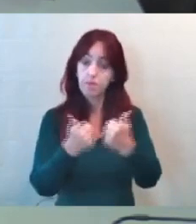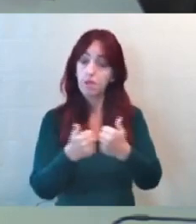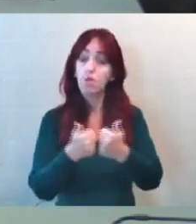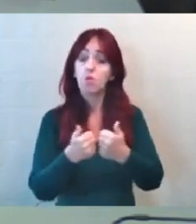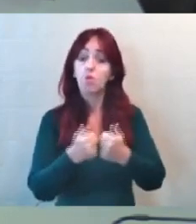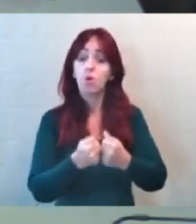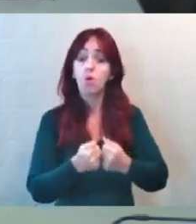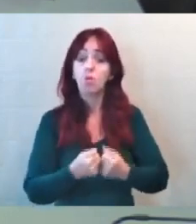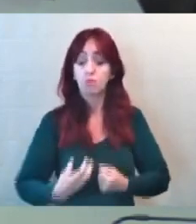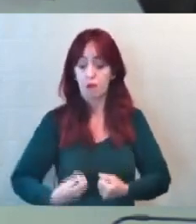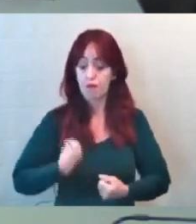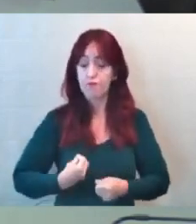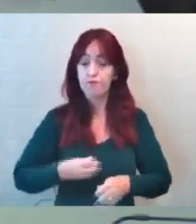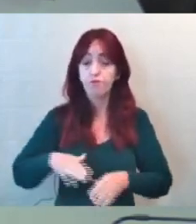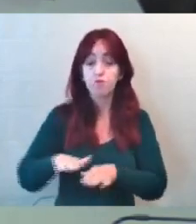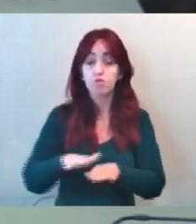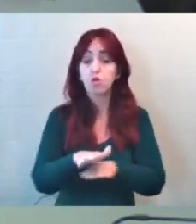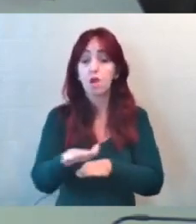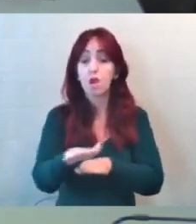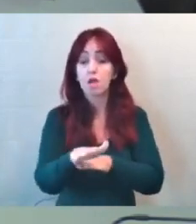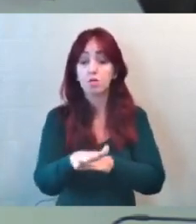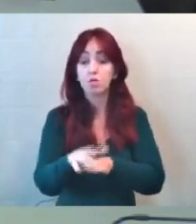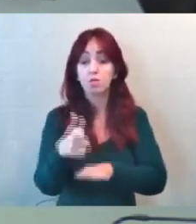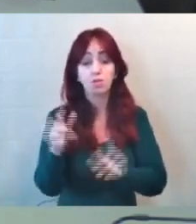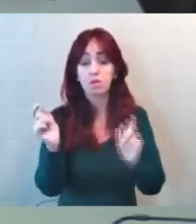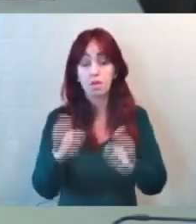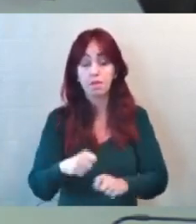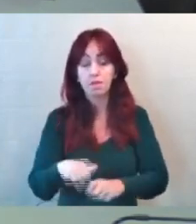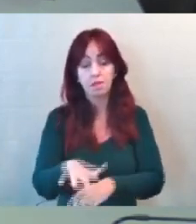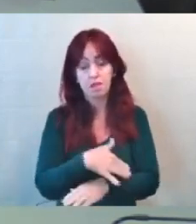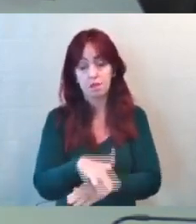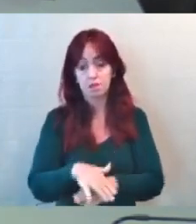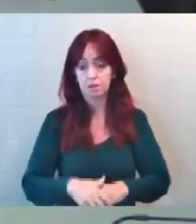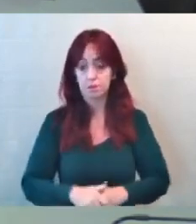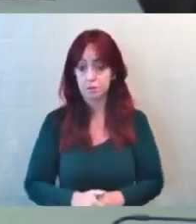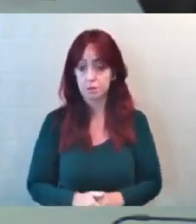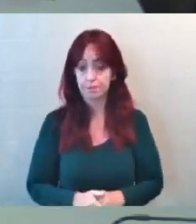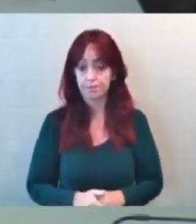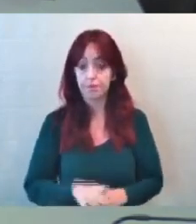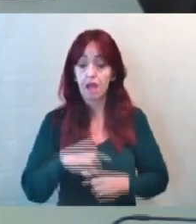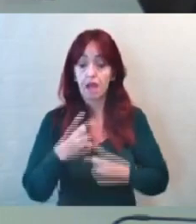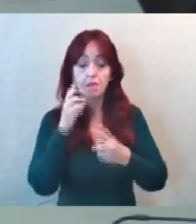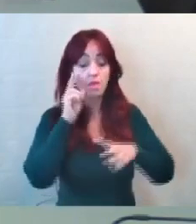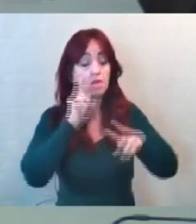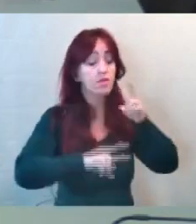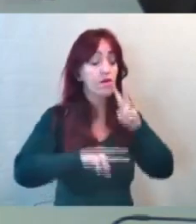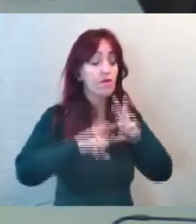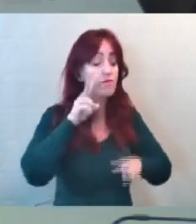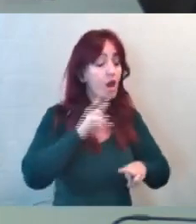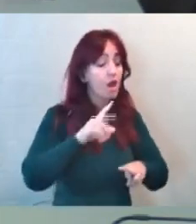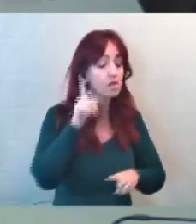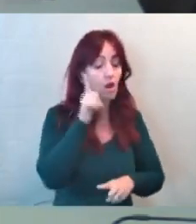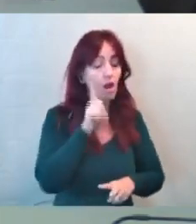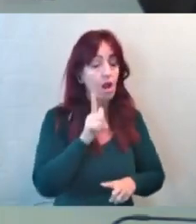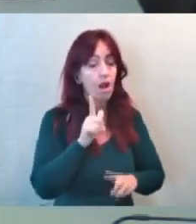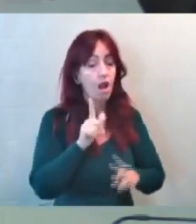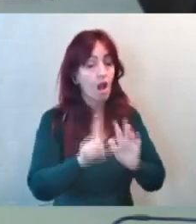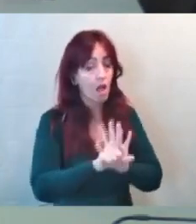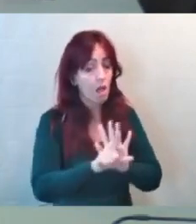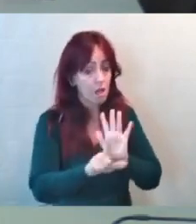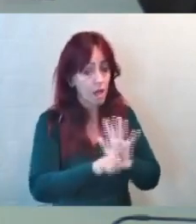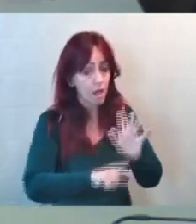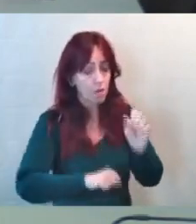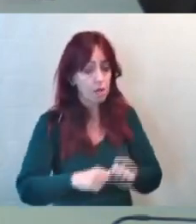de estar nas ruas. E aí, se a gente for para a análise legal, as empresas tinham que